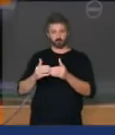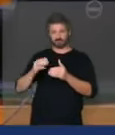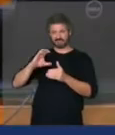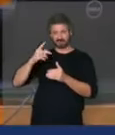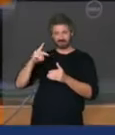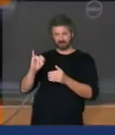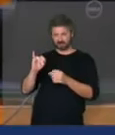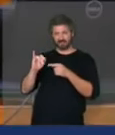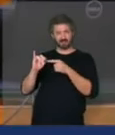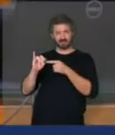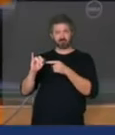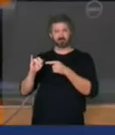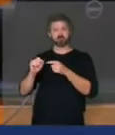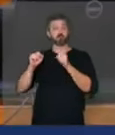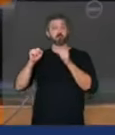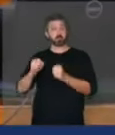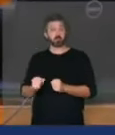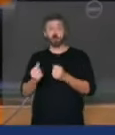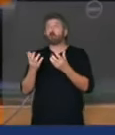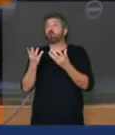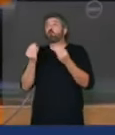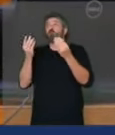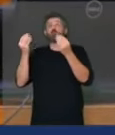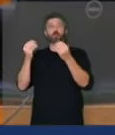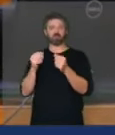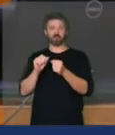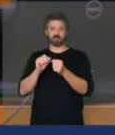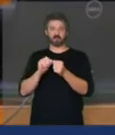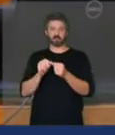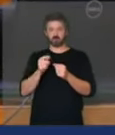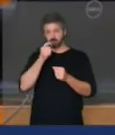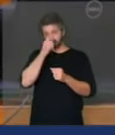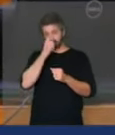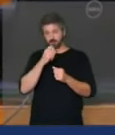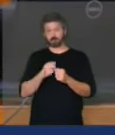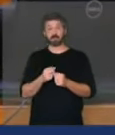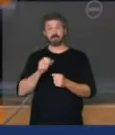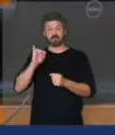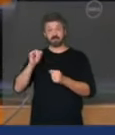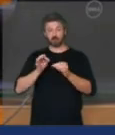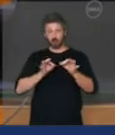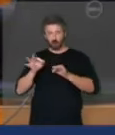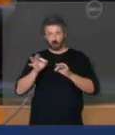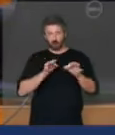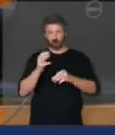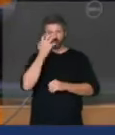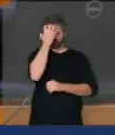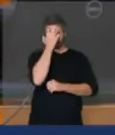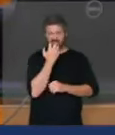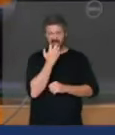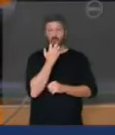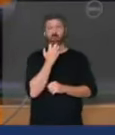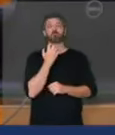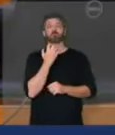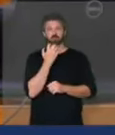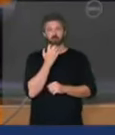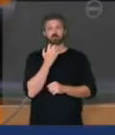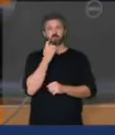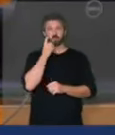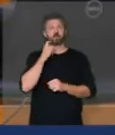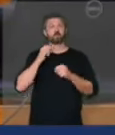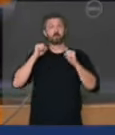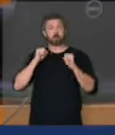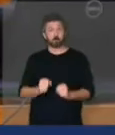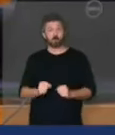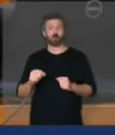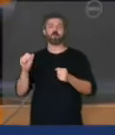de Inquérito pode muito, senhores e senhoras, e quando conduzida com seriedade, pode